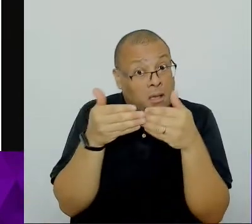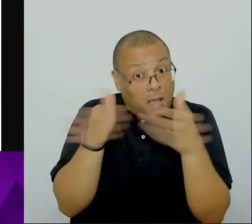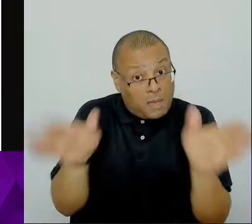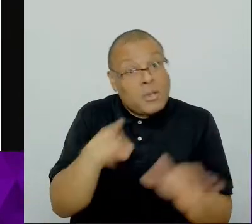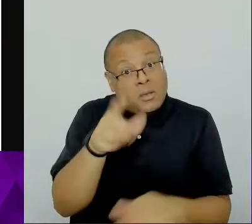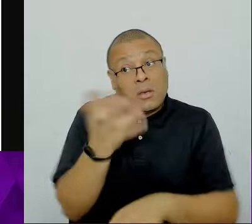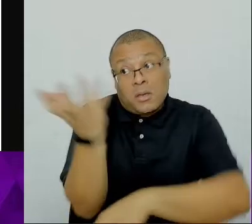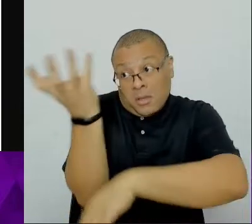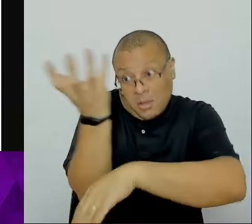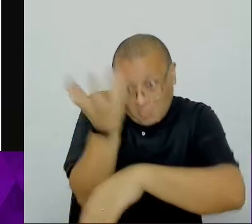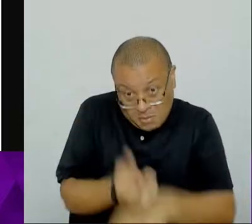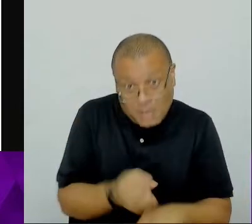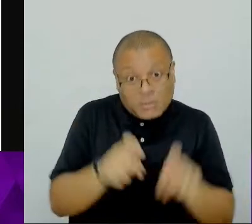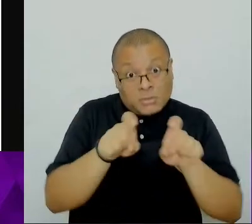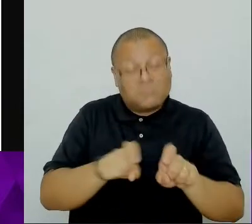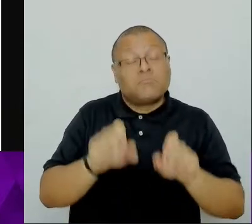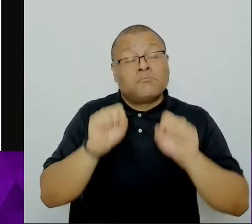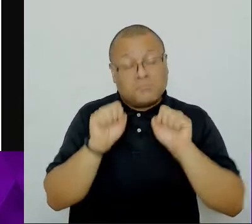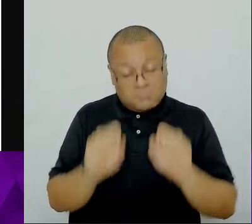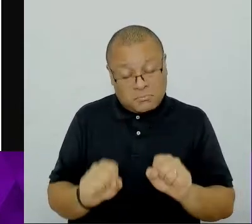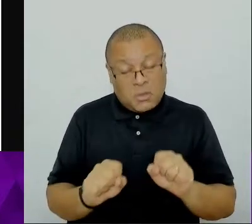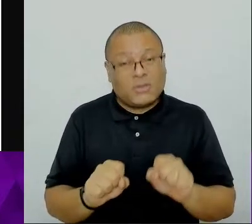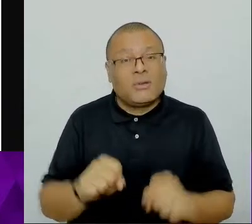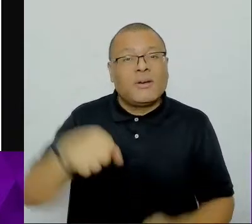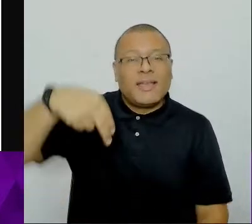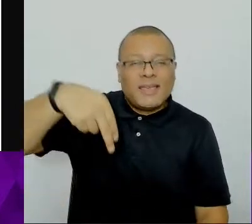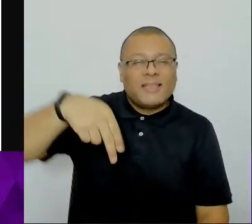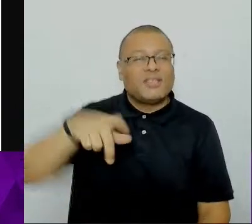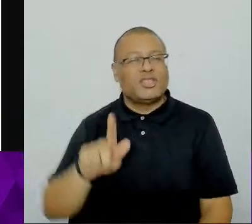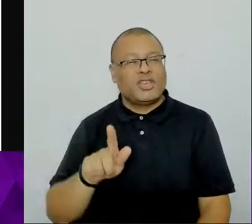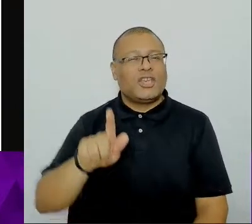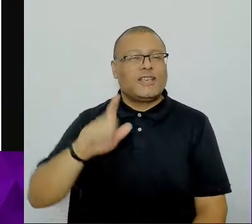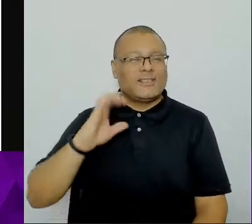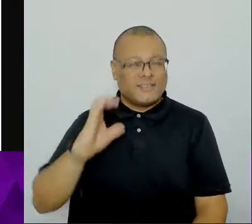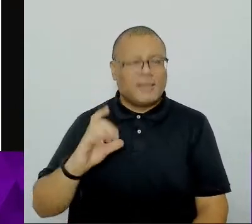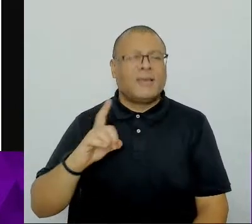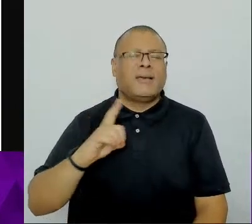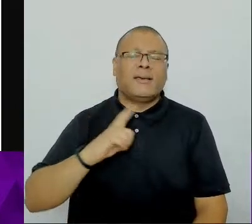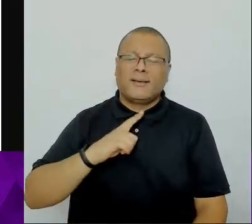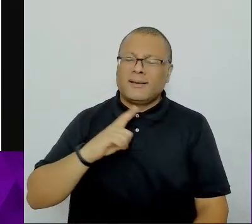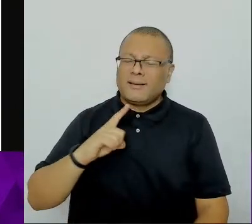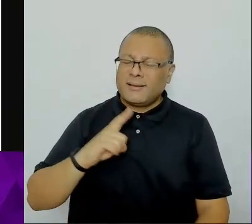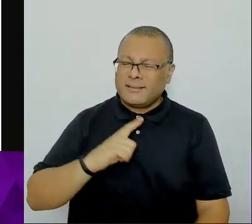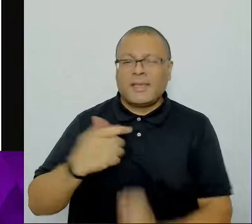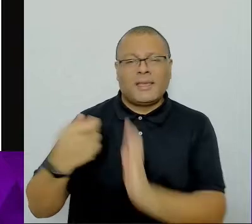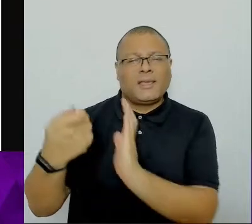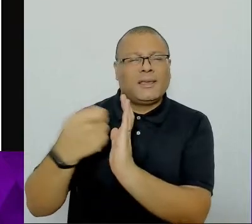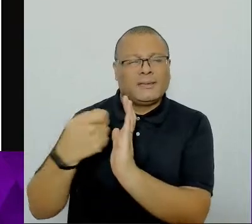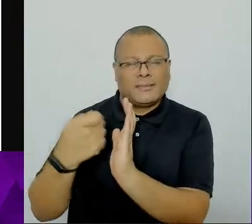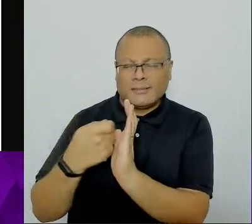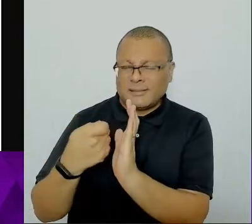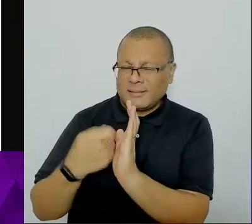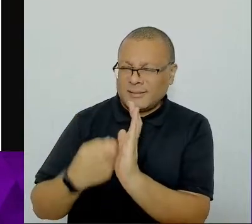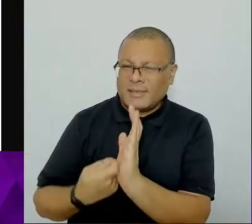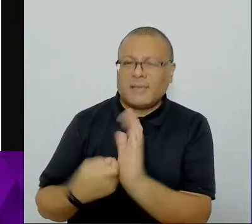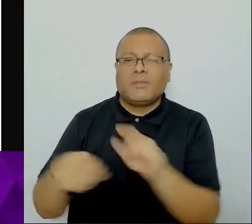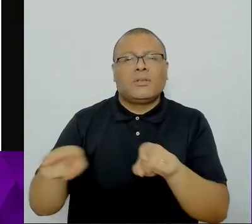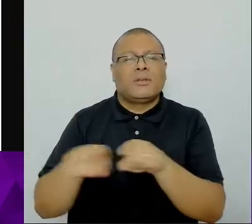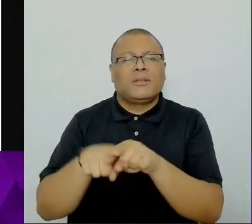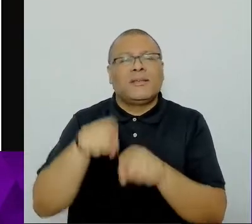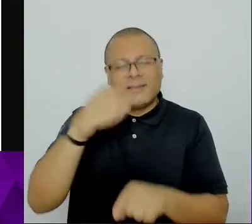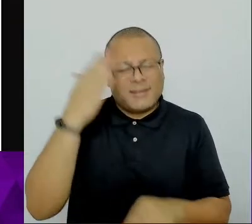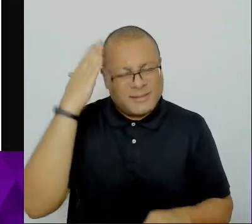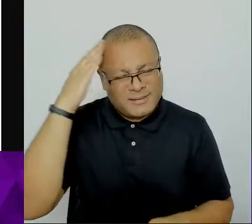download lá no NGC, tem vários scripts e Jupyter Notebooks, a gente que é cientista de dados